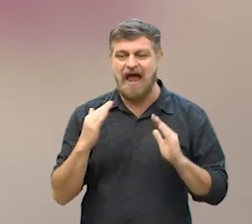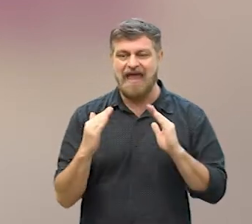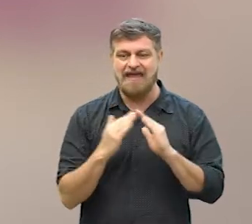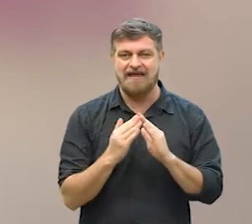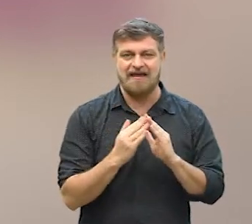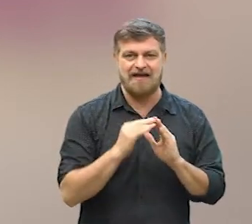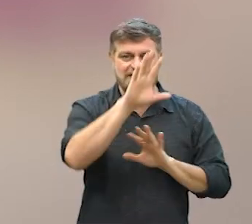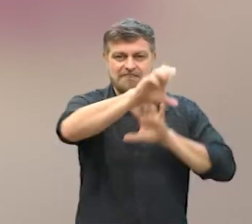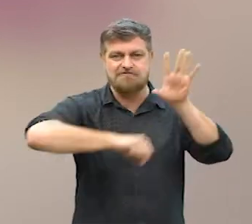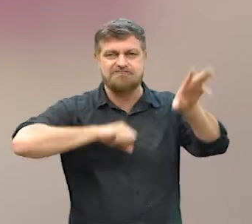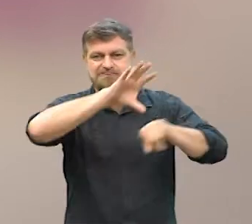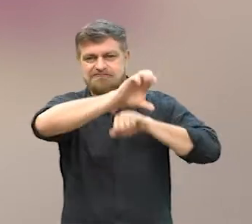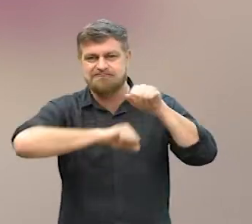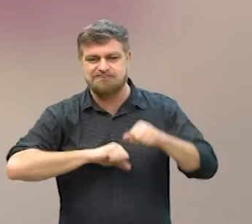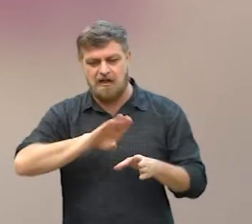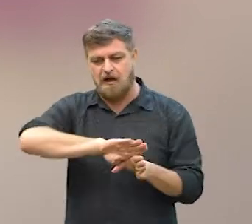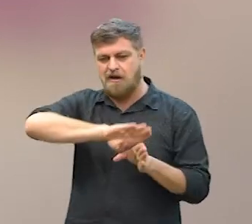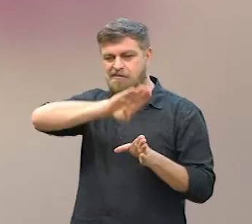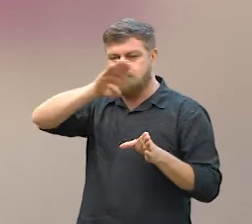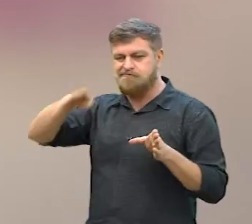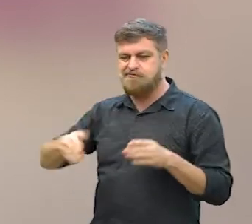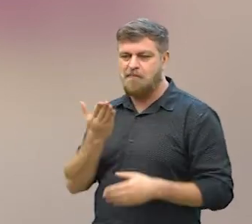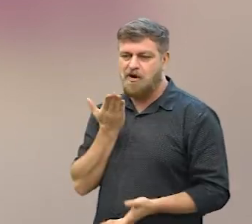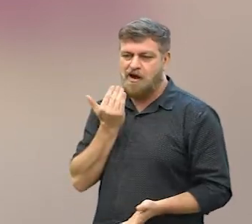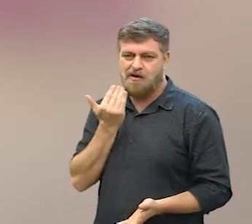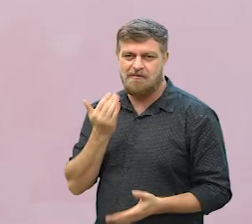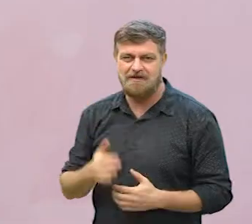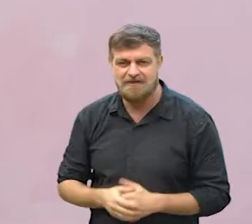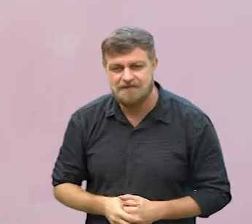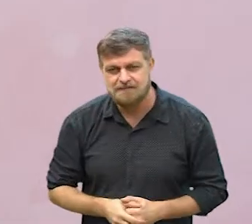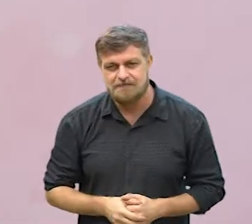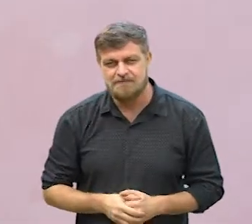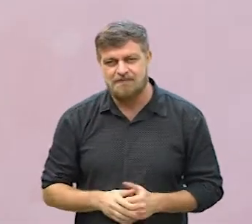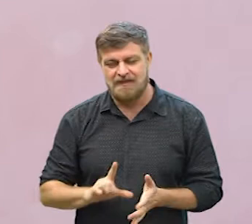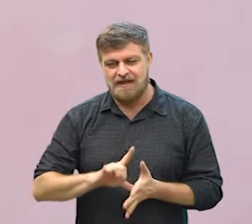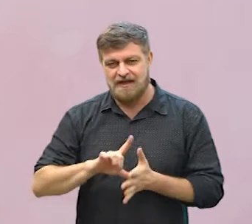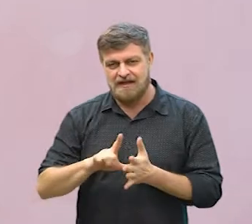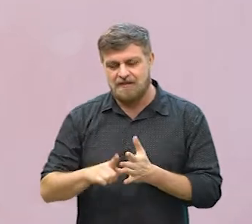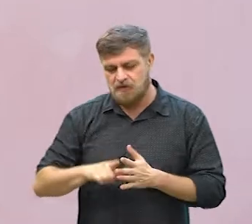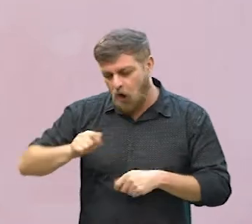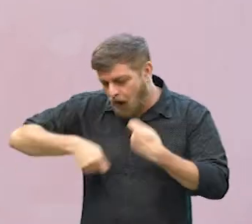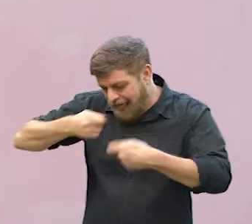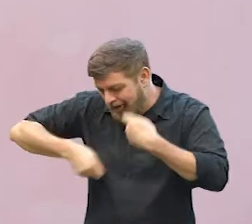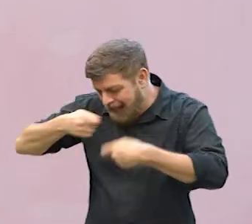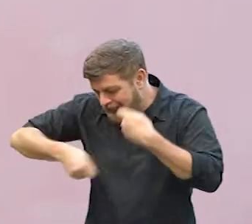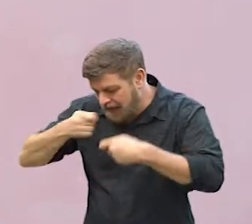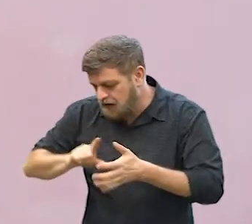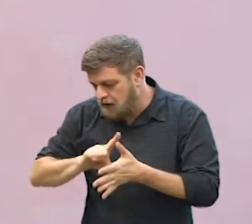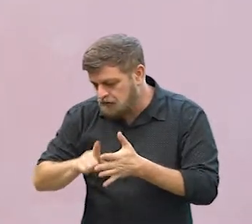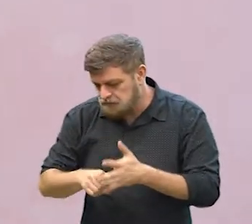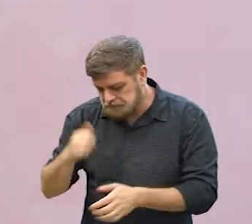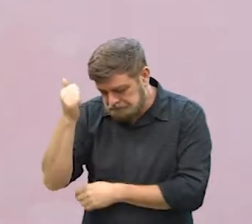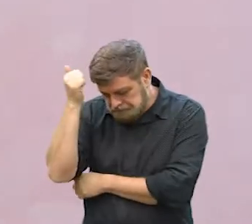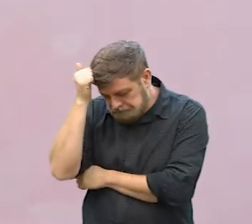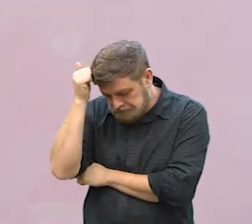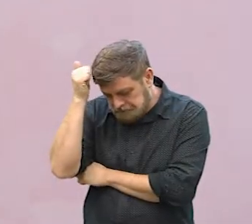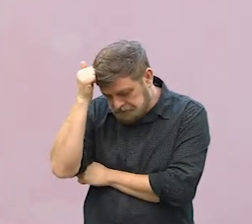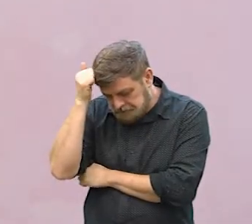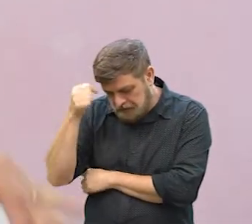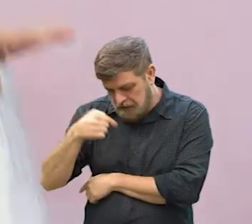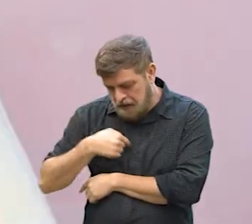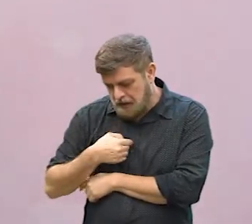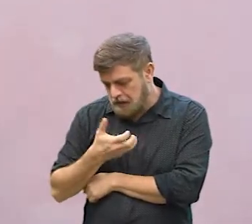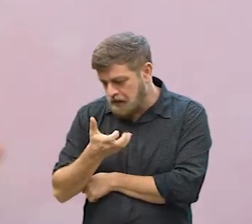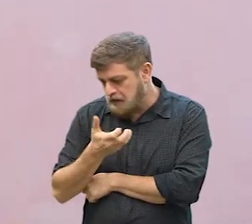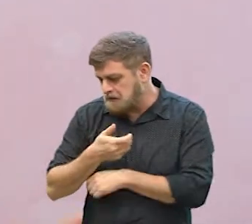realmente não levar para casa essa quantidade excessiva. E o Dani, é normal depois sentir a culpa e depois